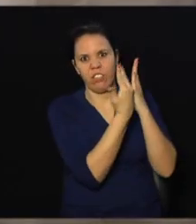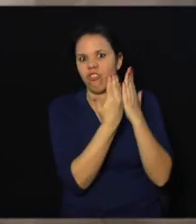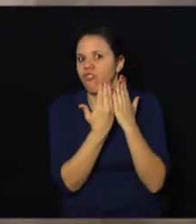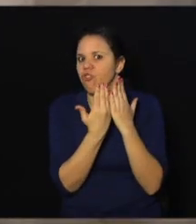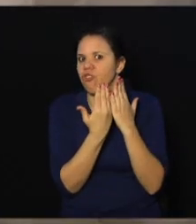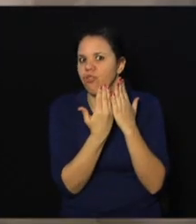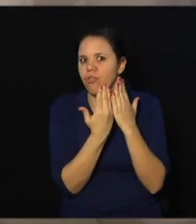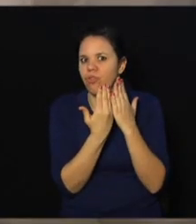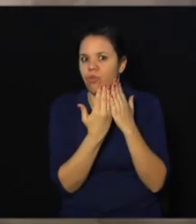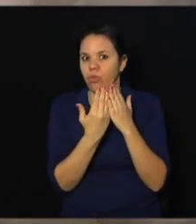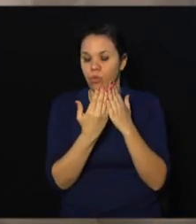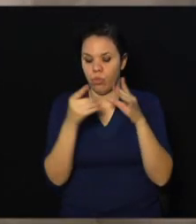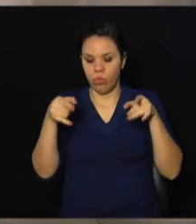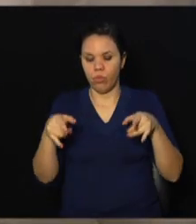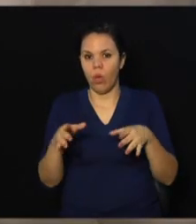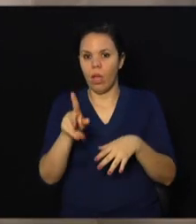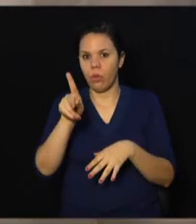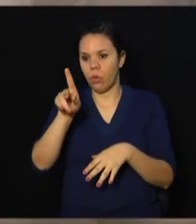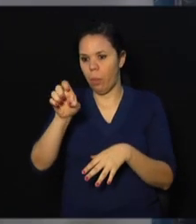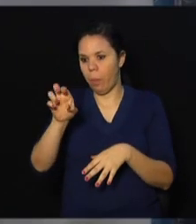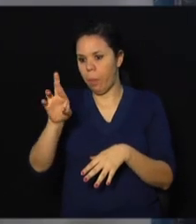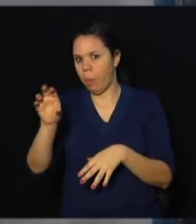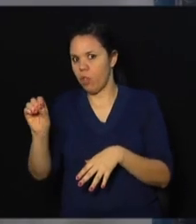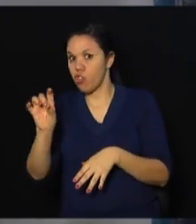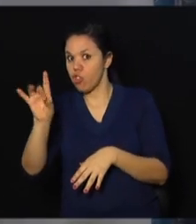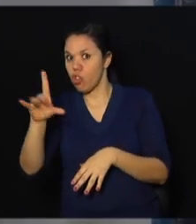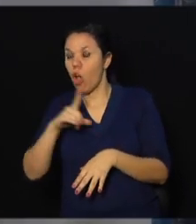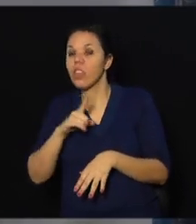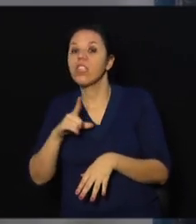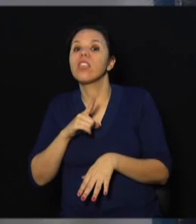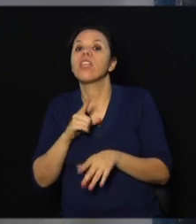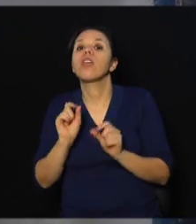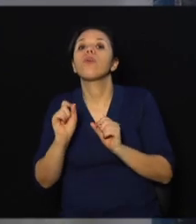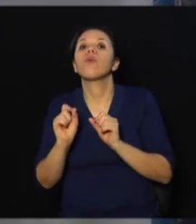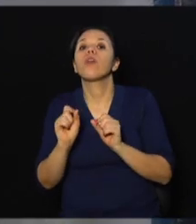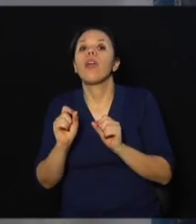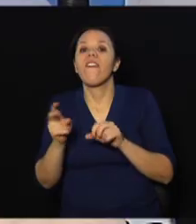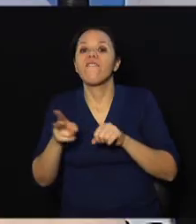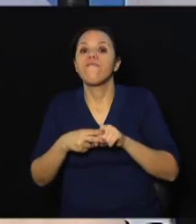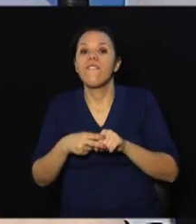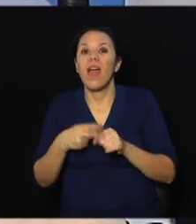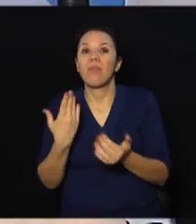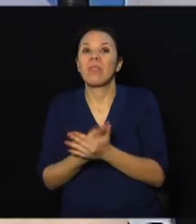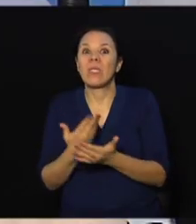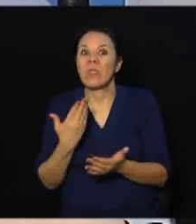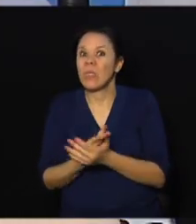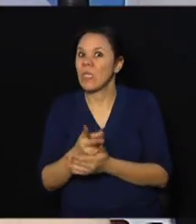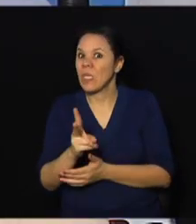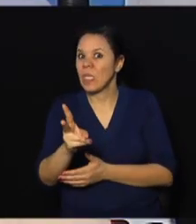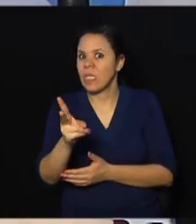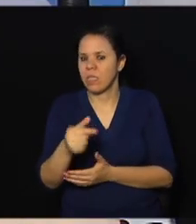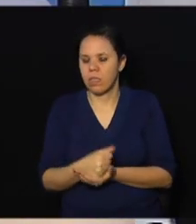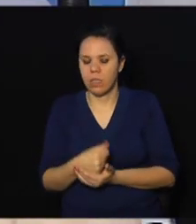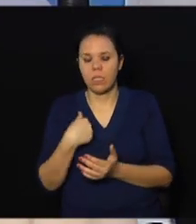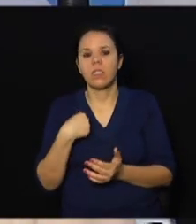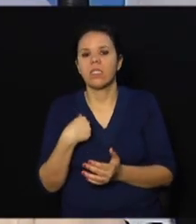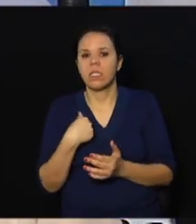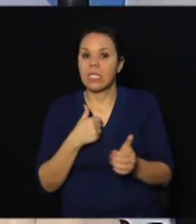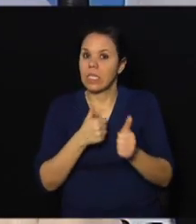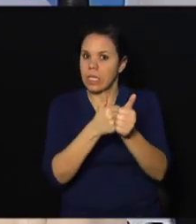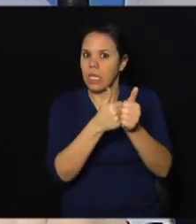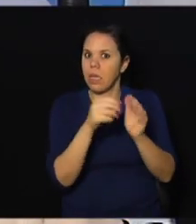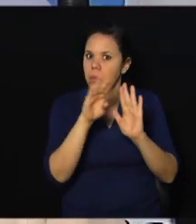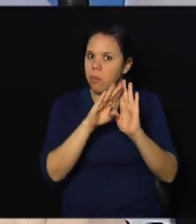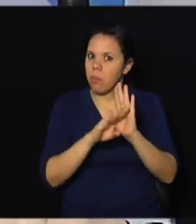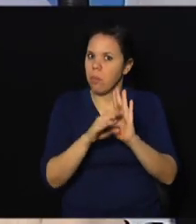No quarto do Pedro só tem espaço para um verbo: estudar. Tem que seguir sempre o nosso plano de estudo, né? O momento que a gente